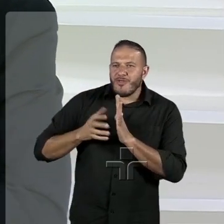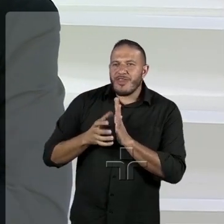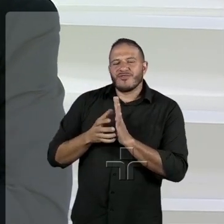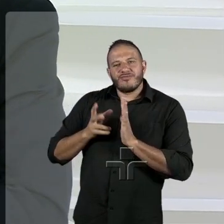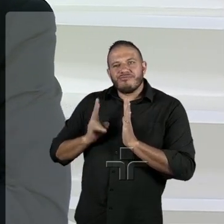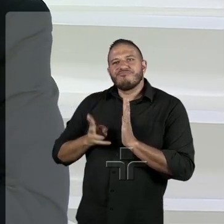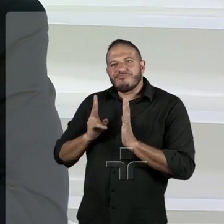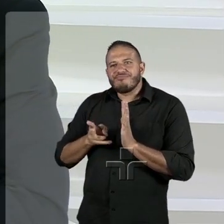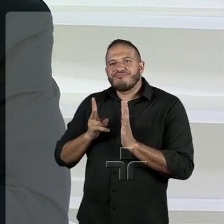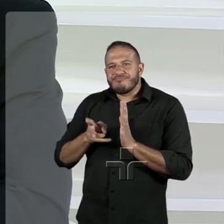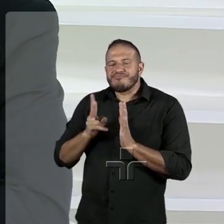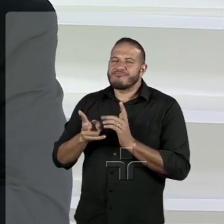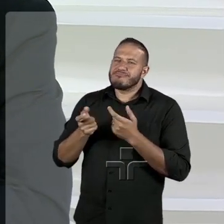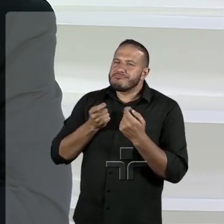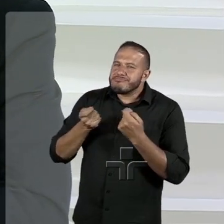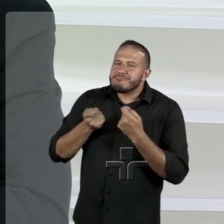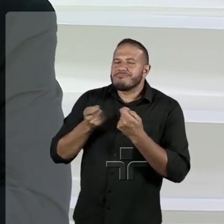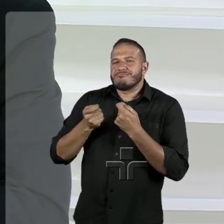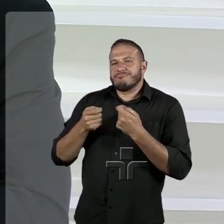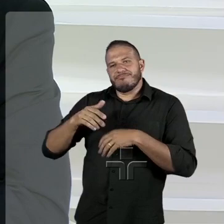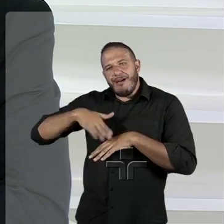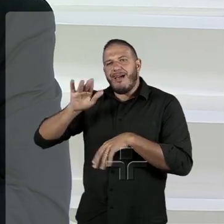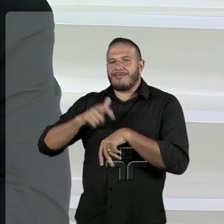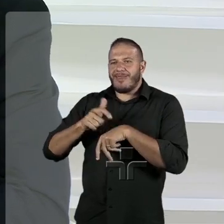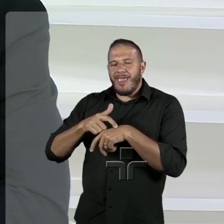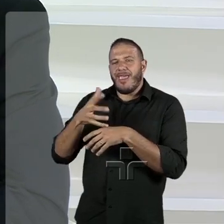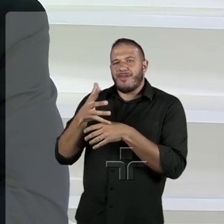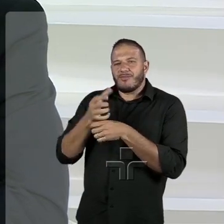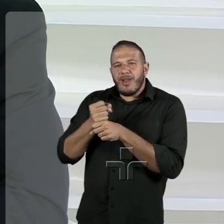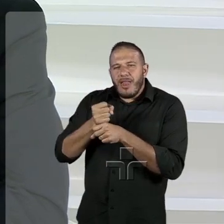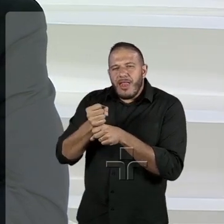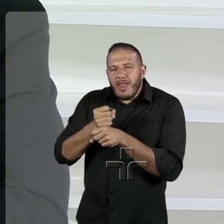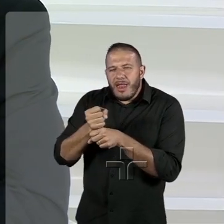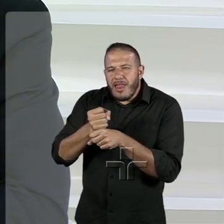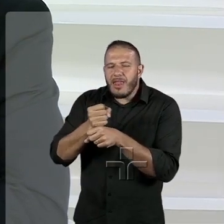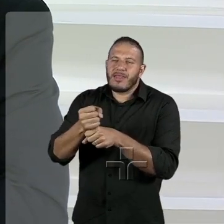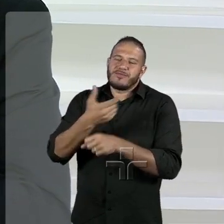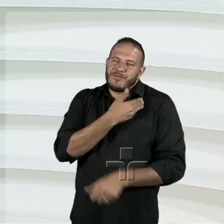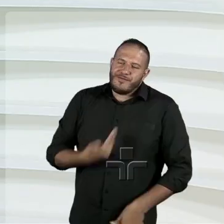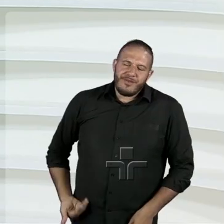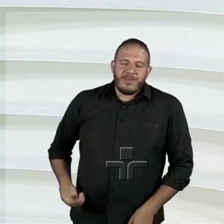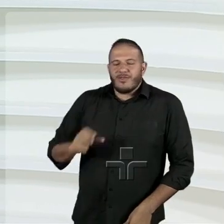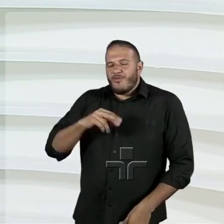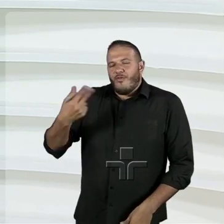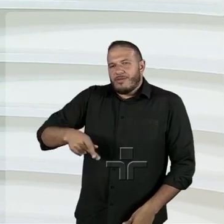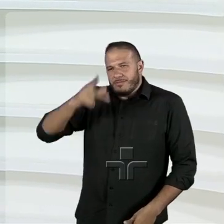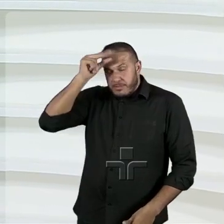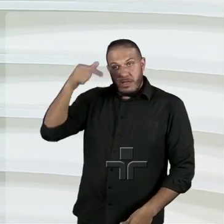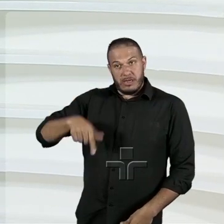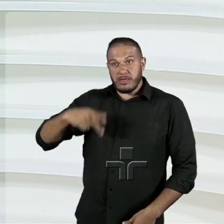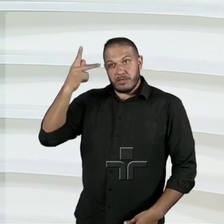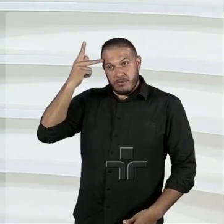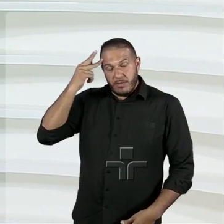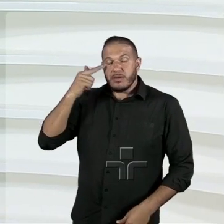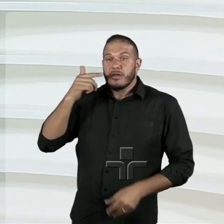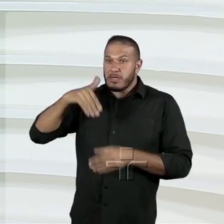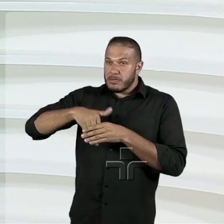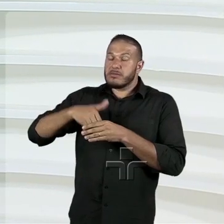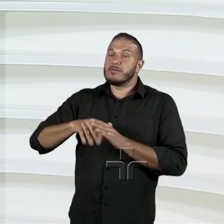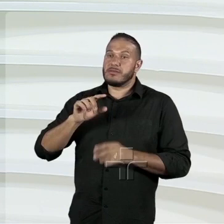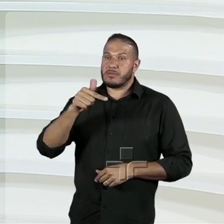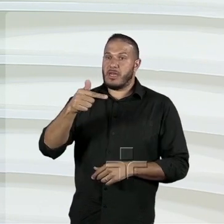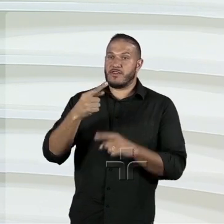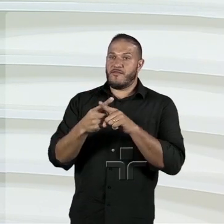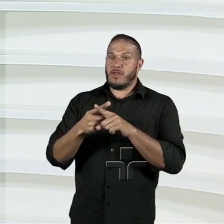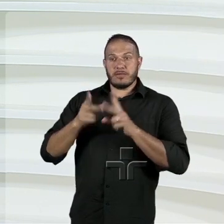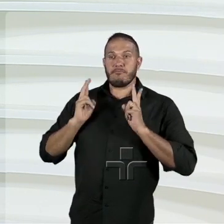no comando, né, por mais tempo, né, de um governo, do município. Aqui em São Paulo, a população elegeu por 7 vezes